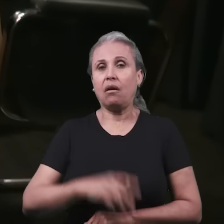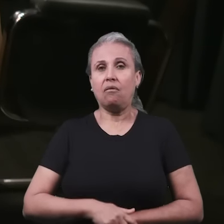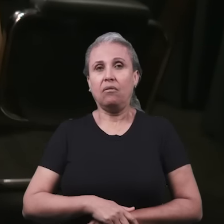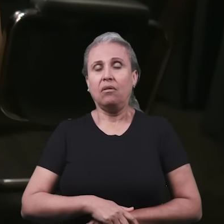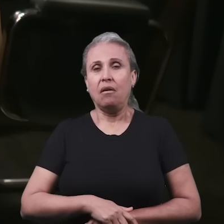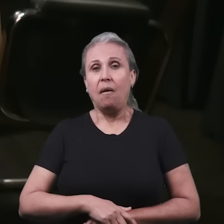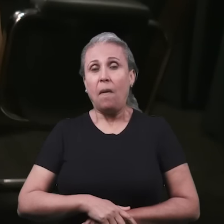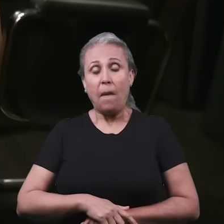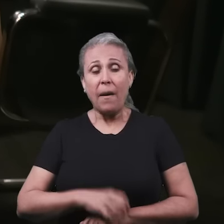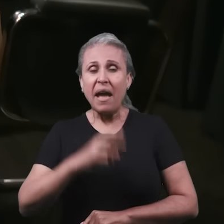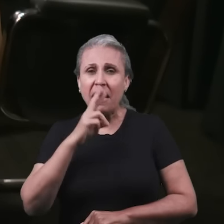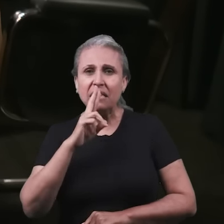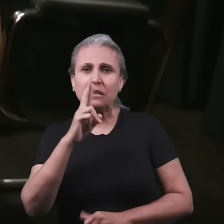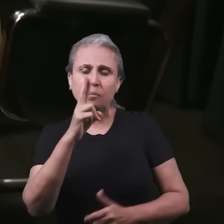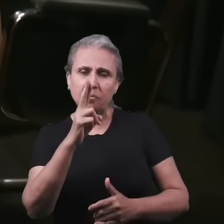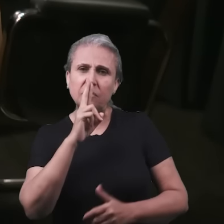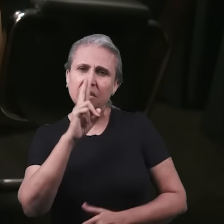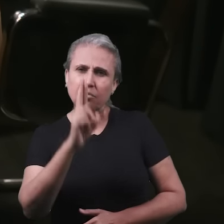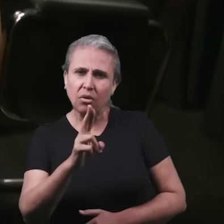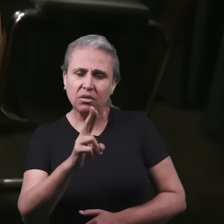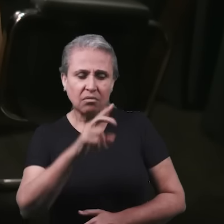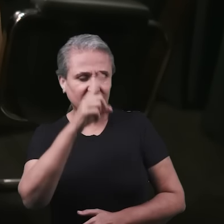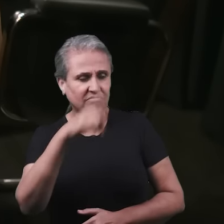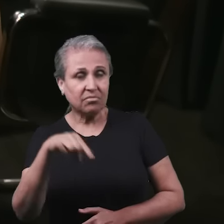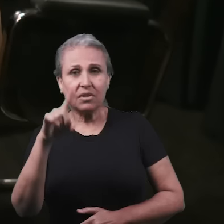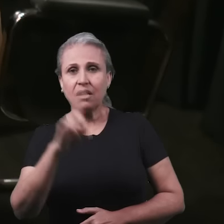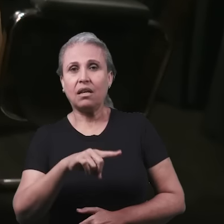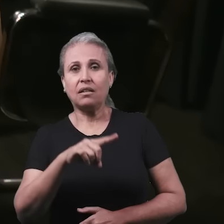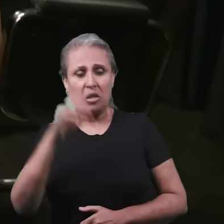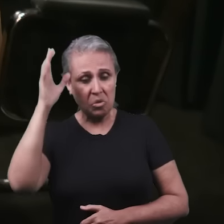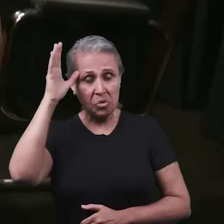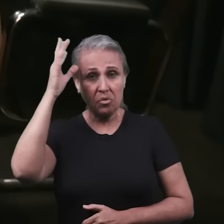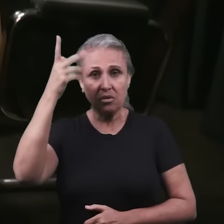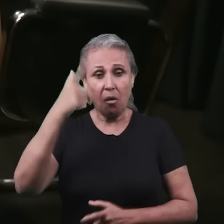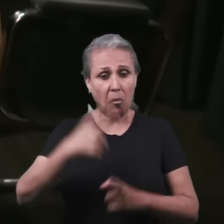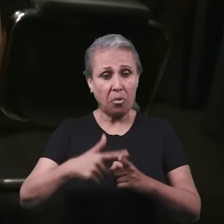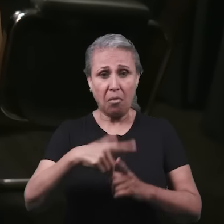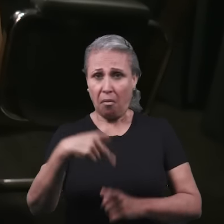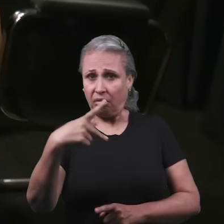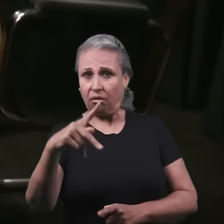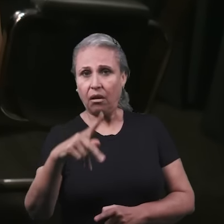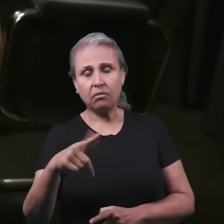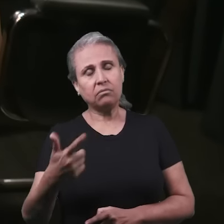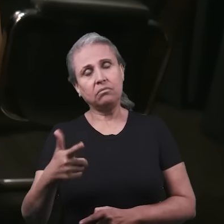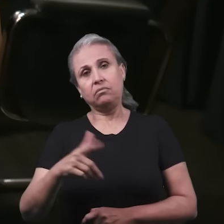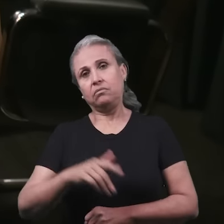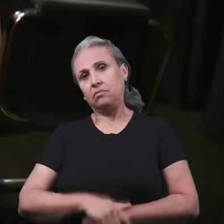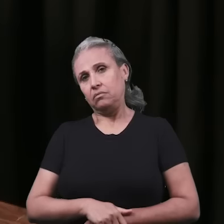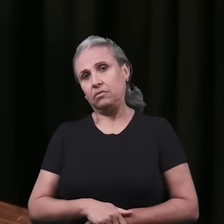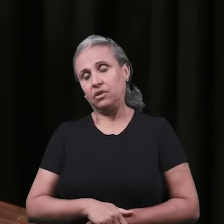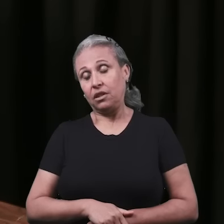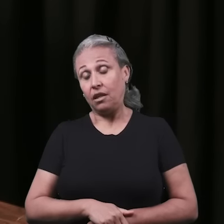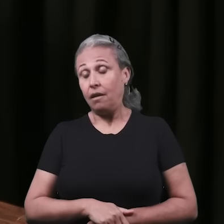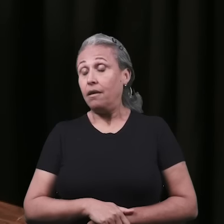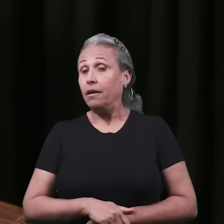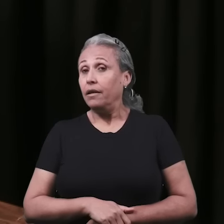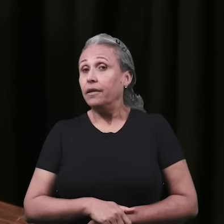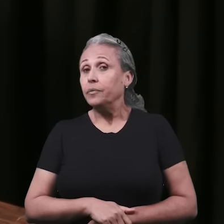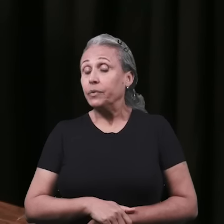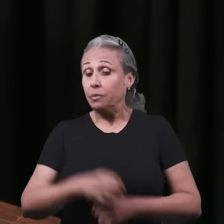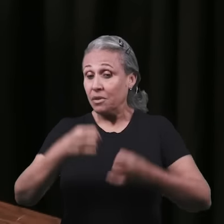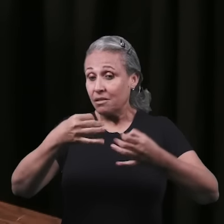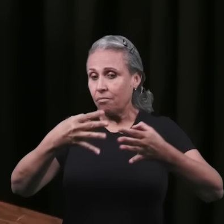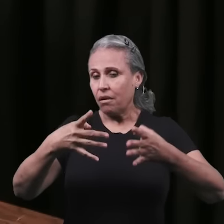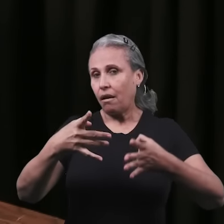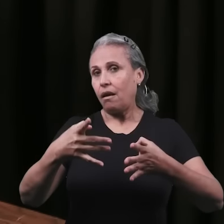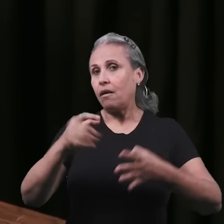né? Respostas que não trouxeram a solução para aquilo que vivia. E acho que vale nós mencionarmos aqui,